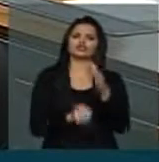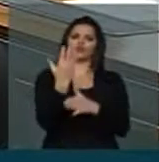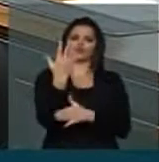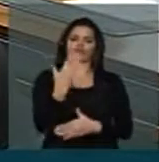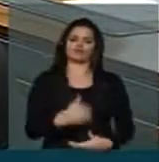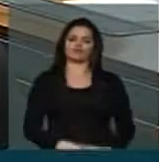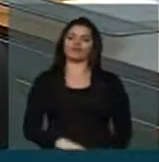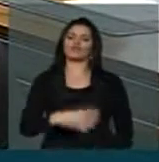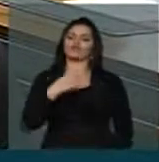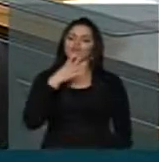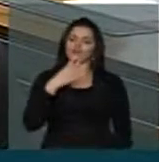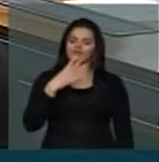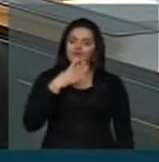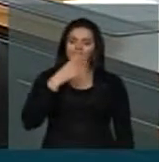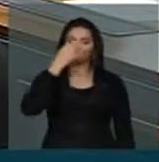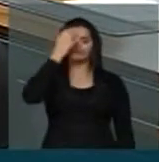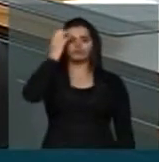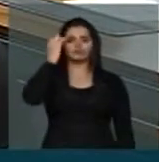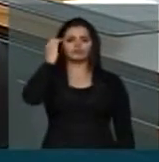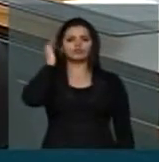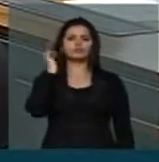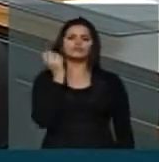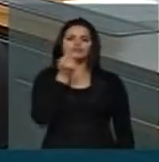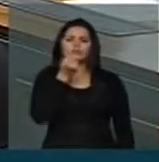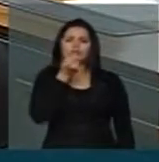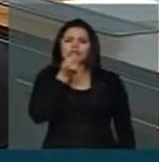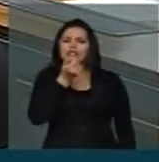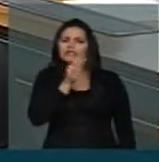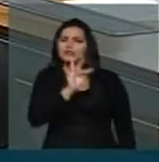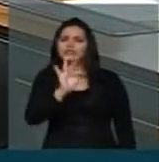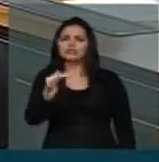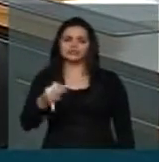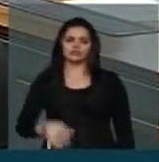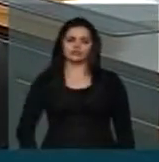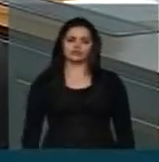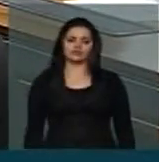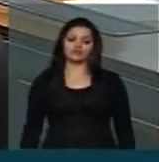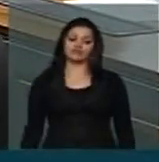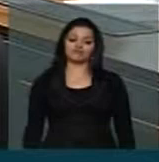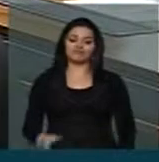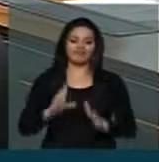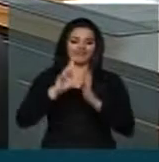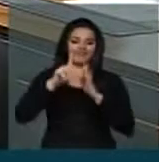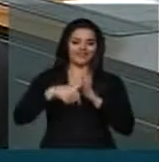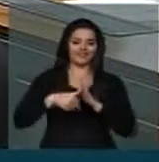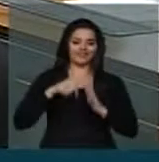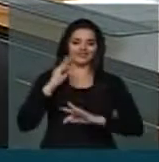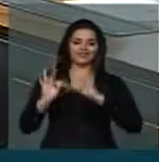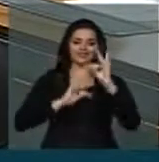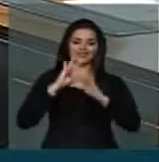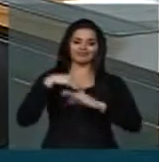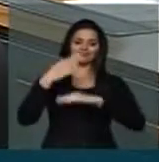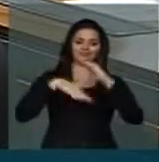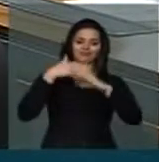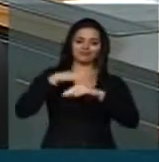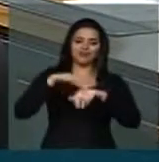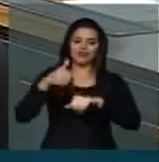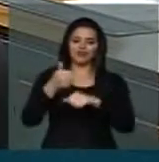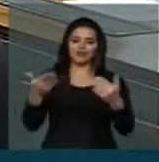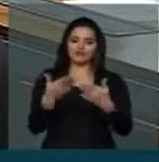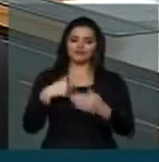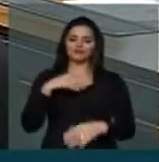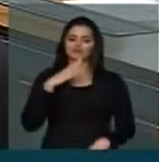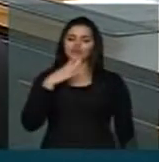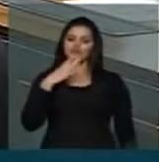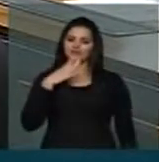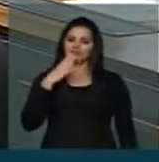Tenho um conhecimento um pouquinho, talvez, defasado pela realidade tecnológica de hoje, mas ainda um conhecimento